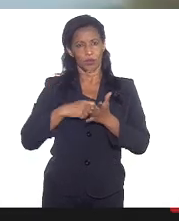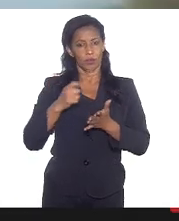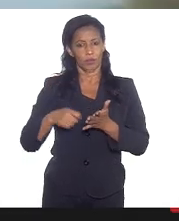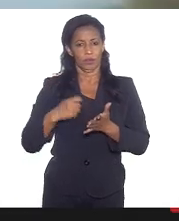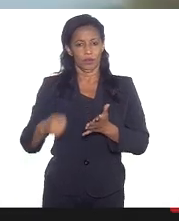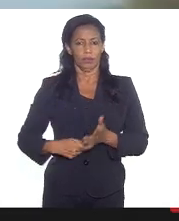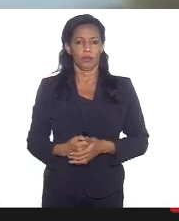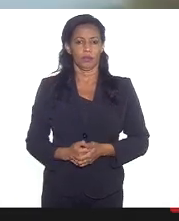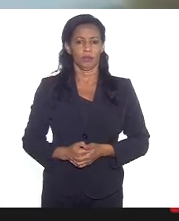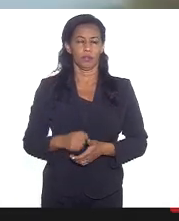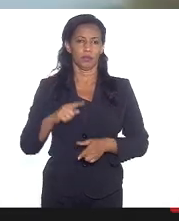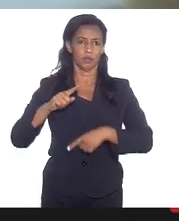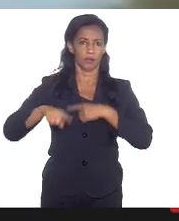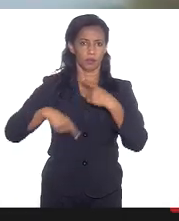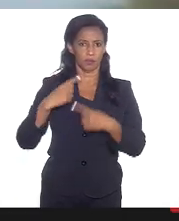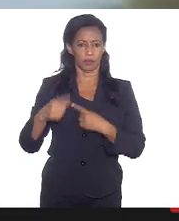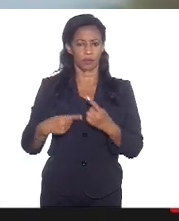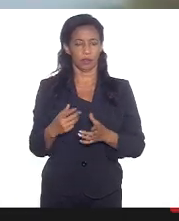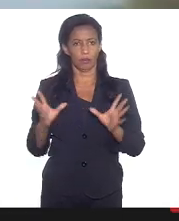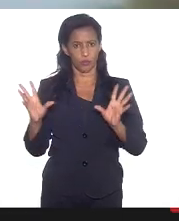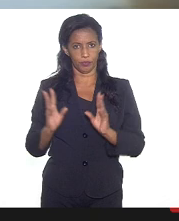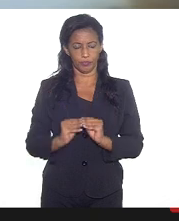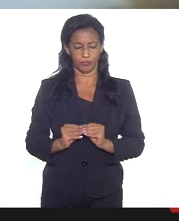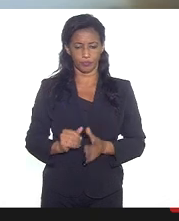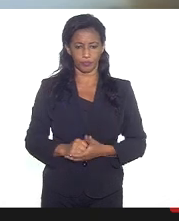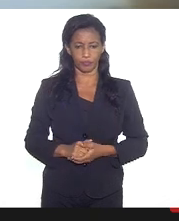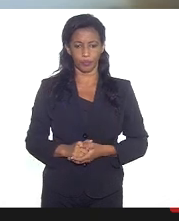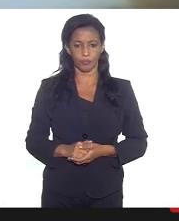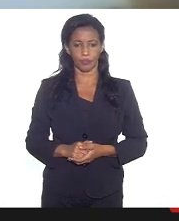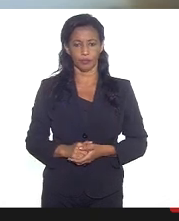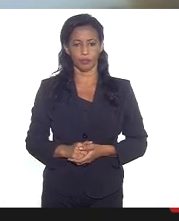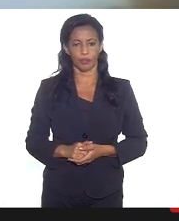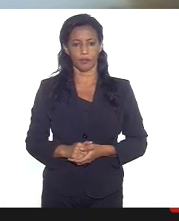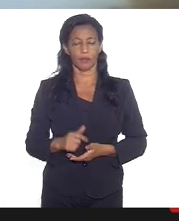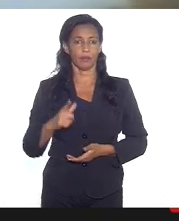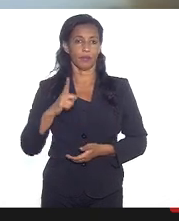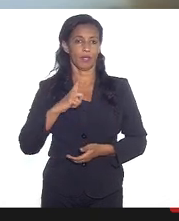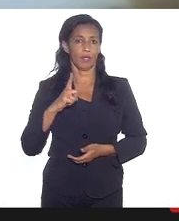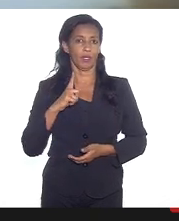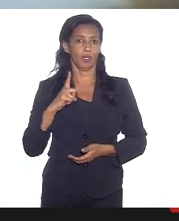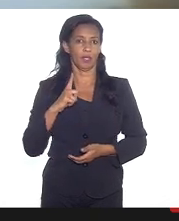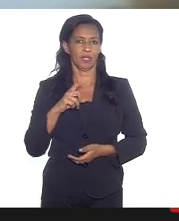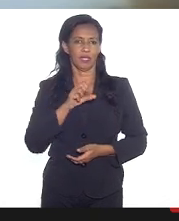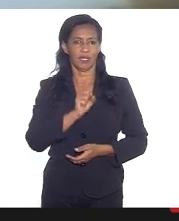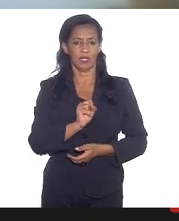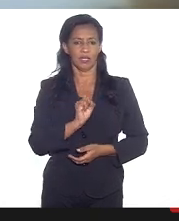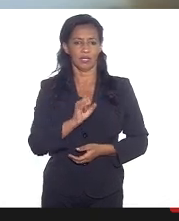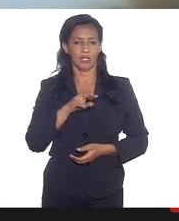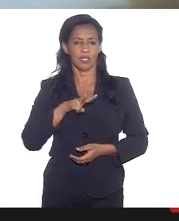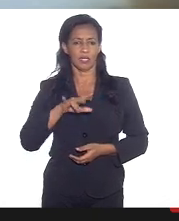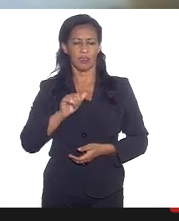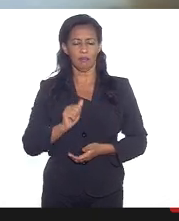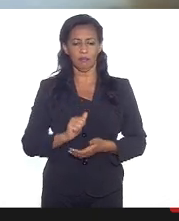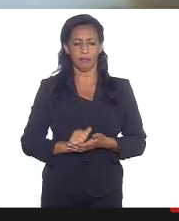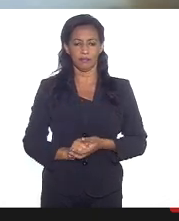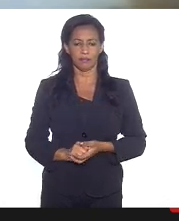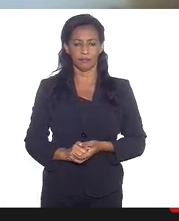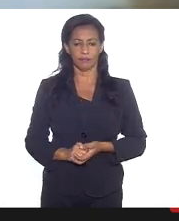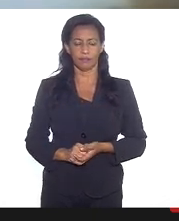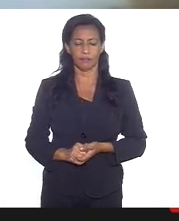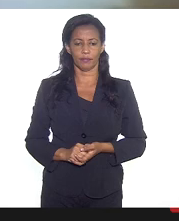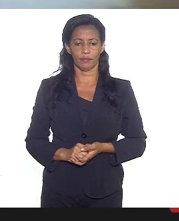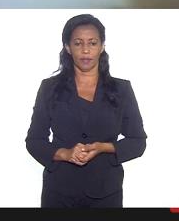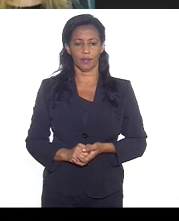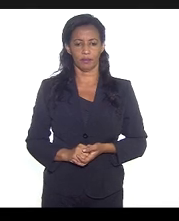depois fazer o fecho. Ainda tem a questão para levantar a Silvia da Pote. Não sei se ainda